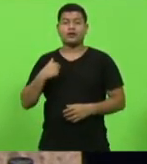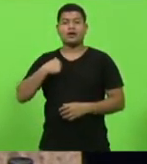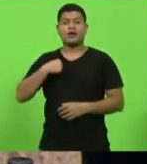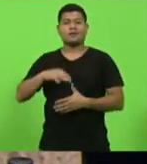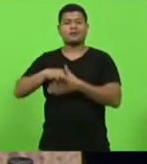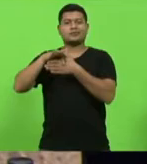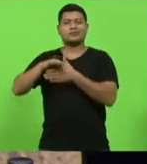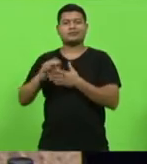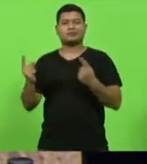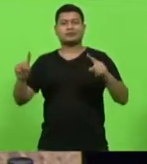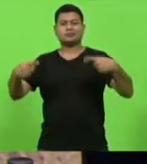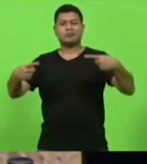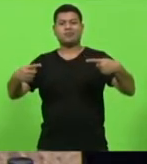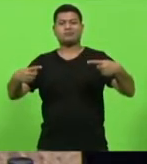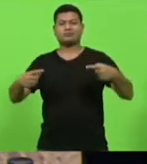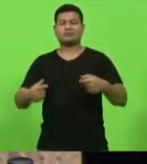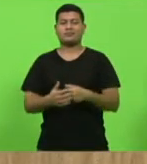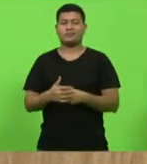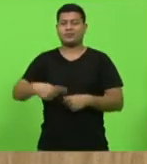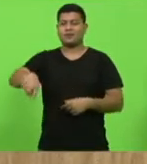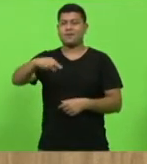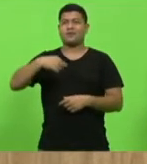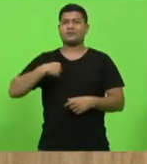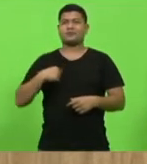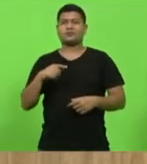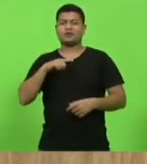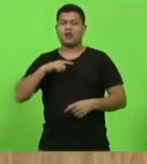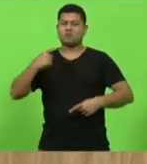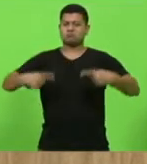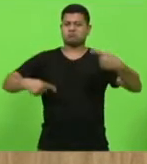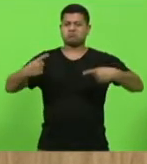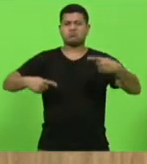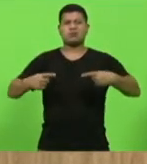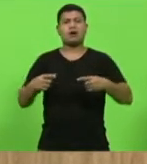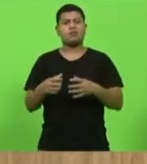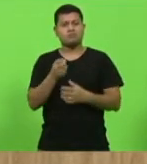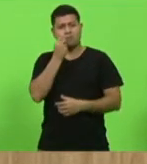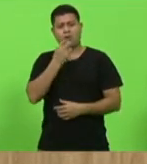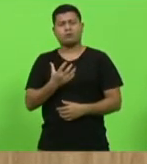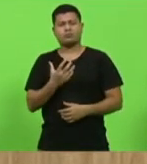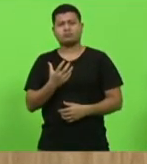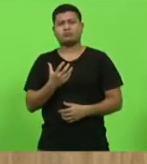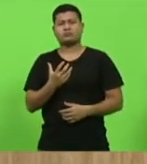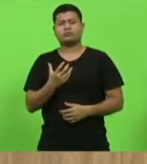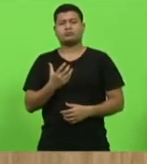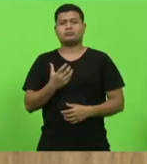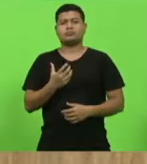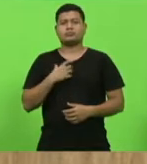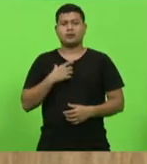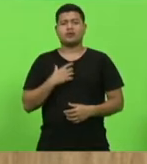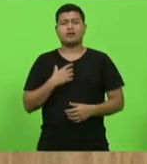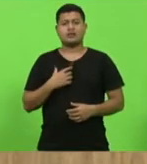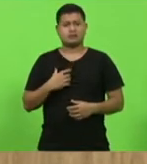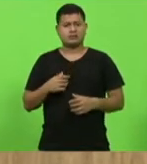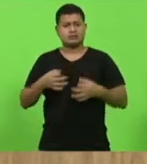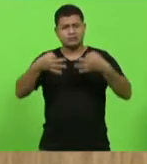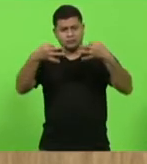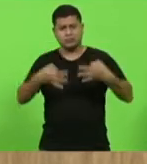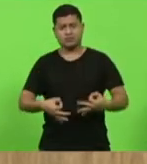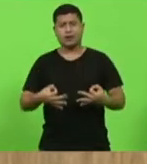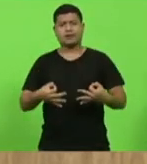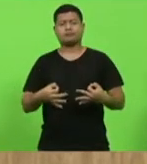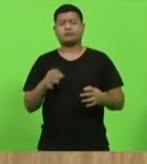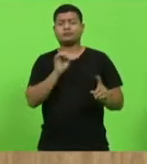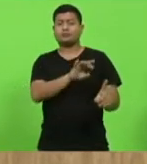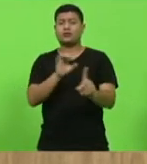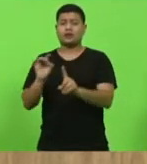e tivemos nessa casa grandes embates e Bates Salutares dentro de cada